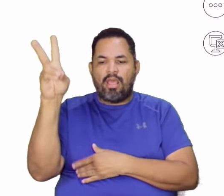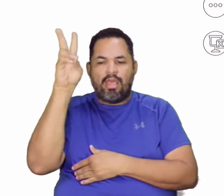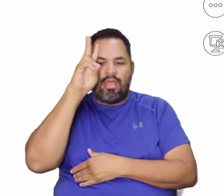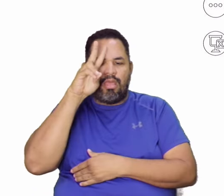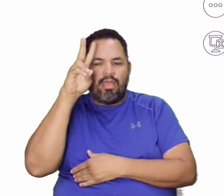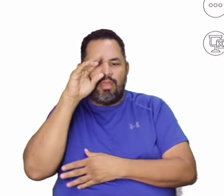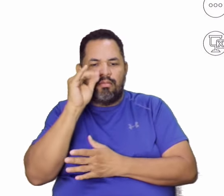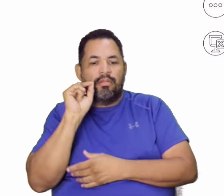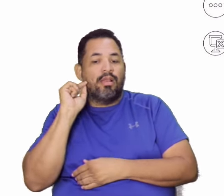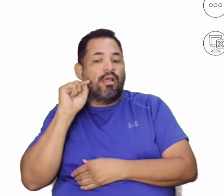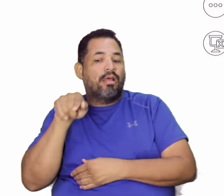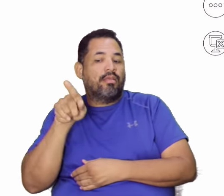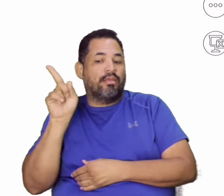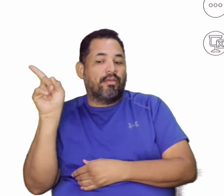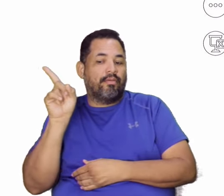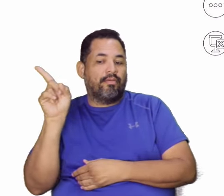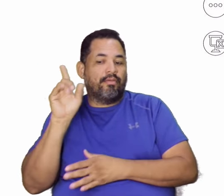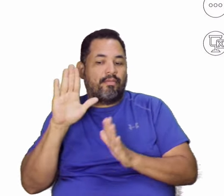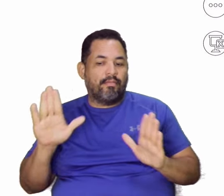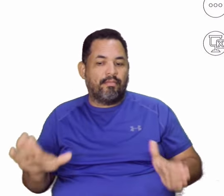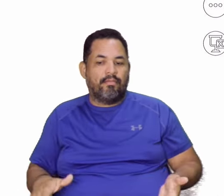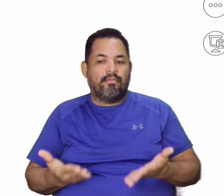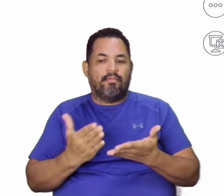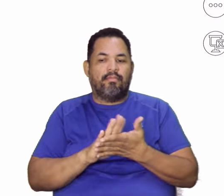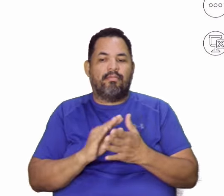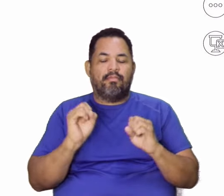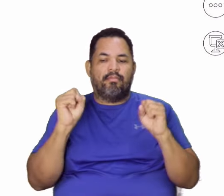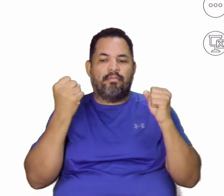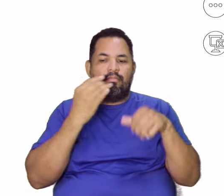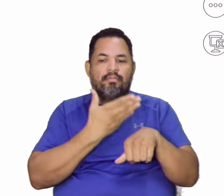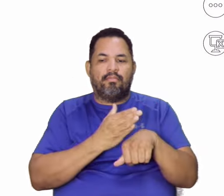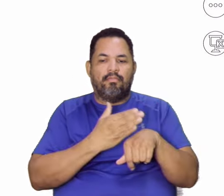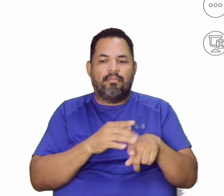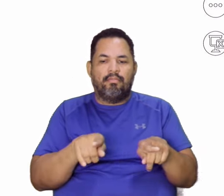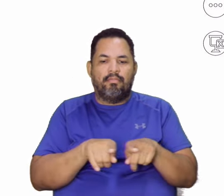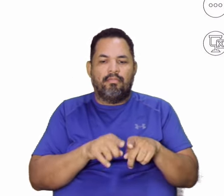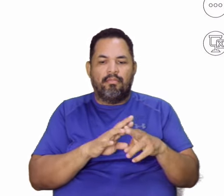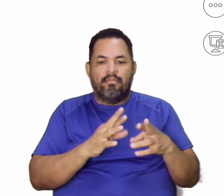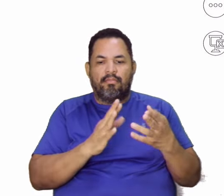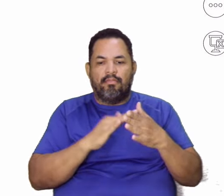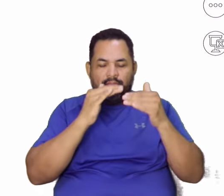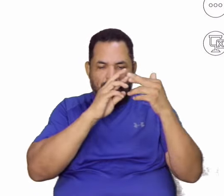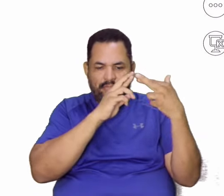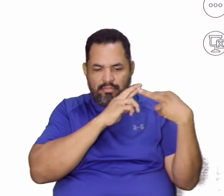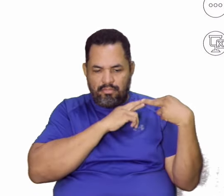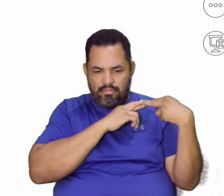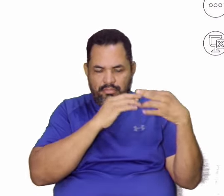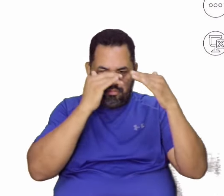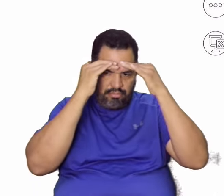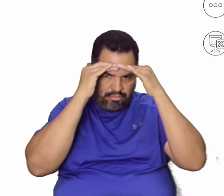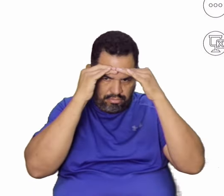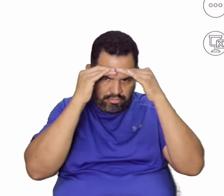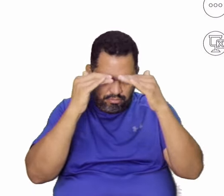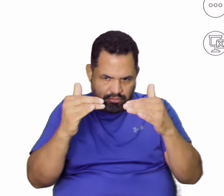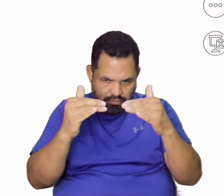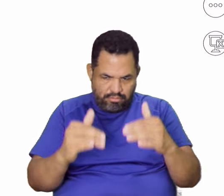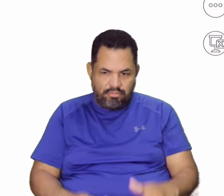desta questão promover atividades ao ar livre que respeitem a